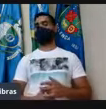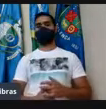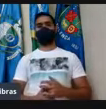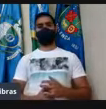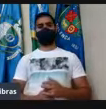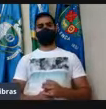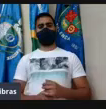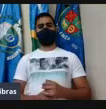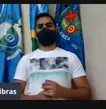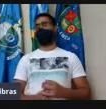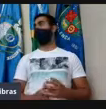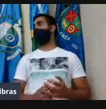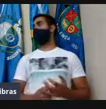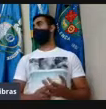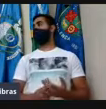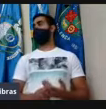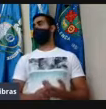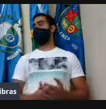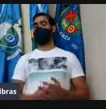Vasconcelos.